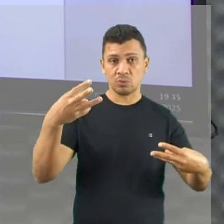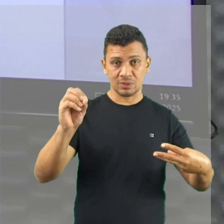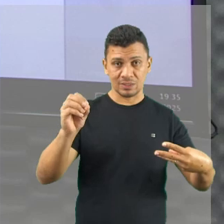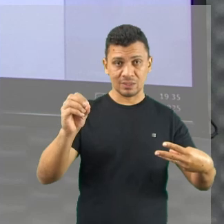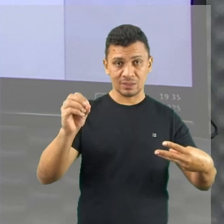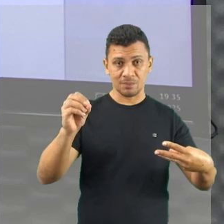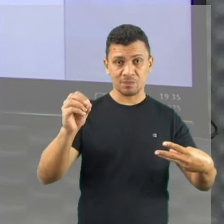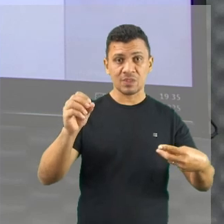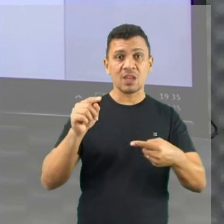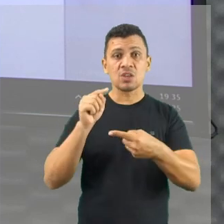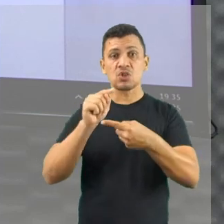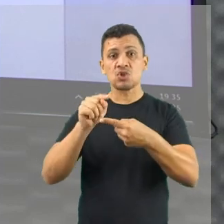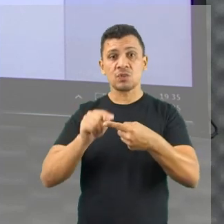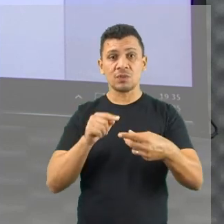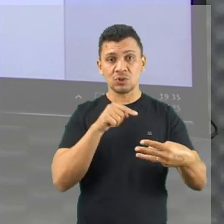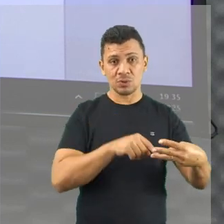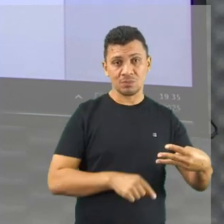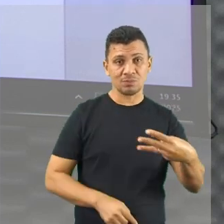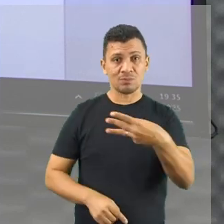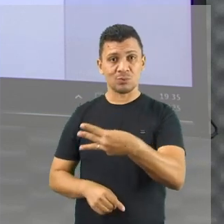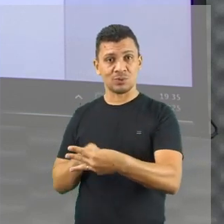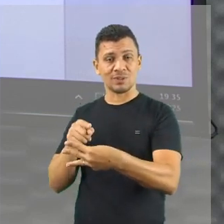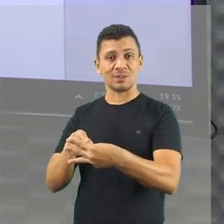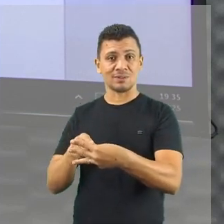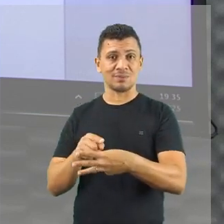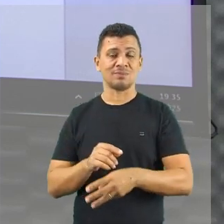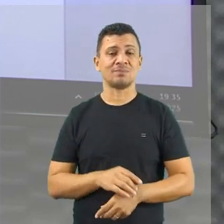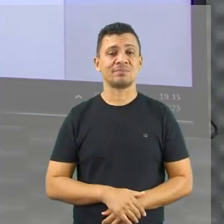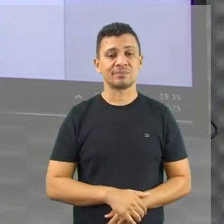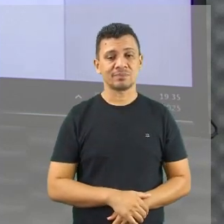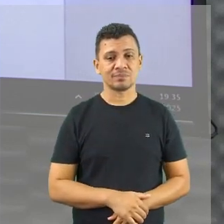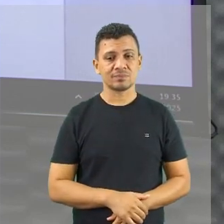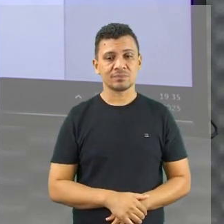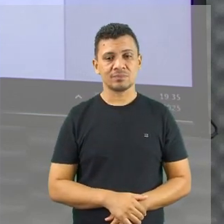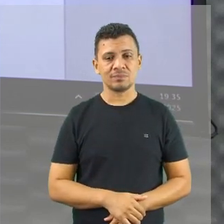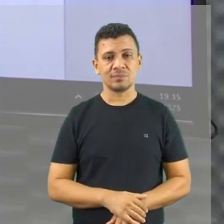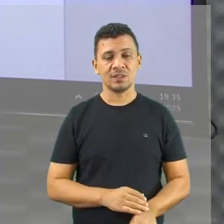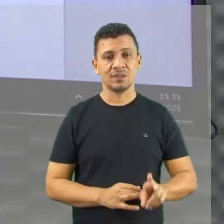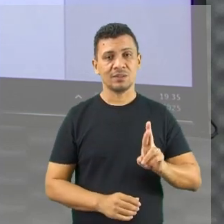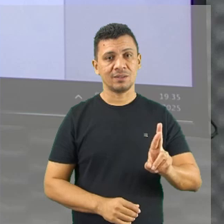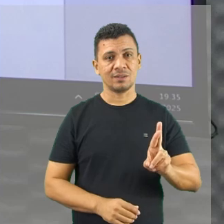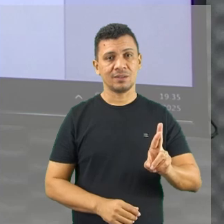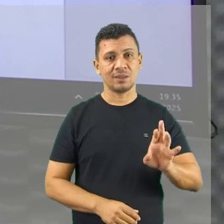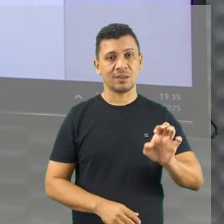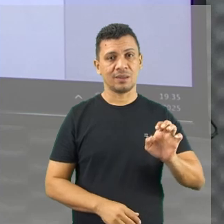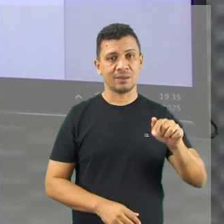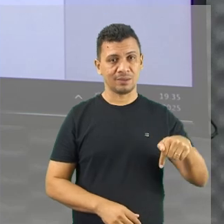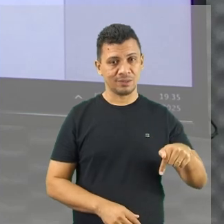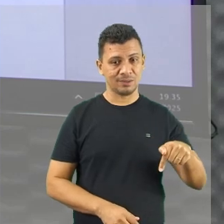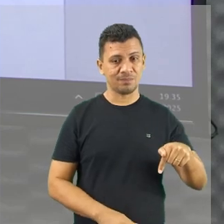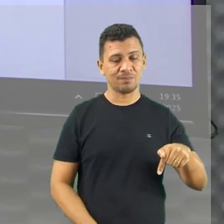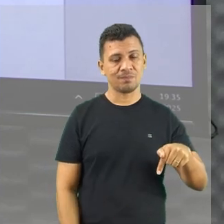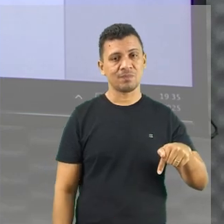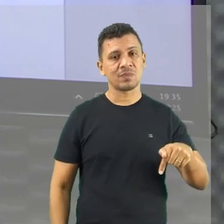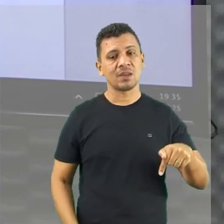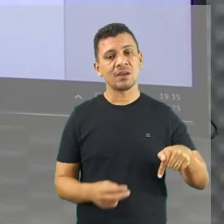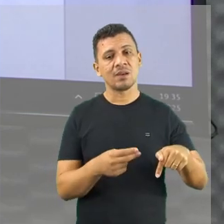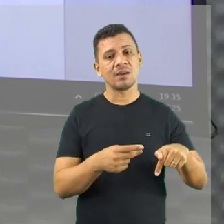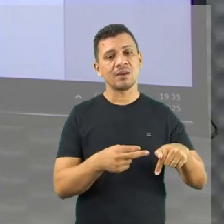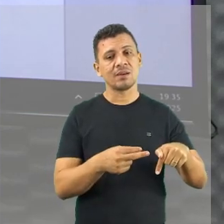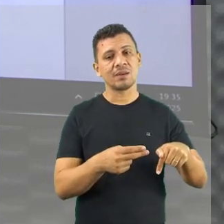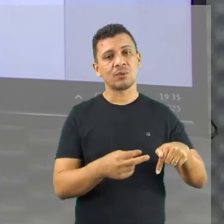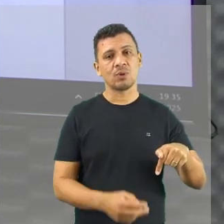e dividir por 3, já que tem 3 resistores. Aí essa resistência equivalente vai ficar assim,